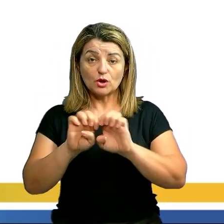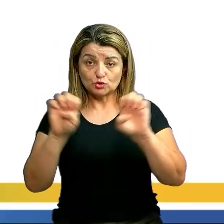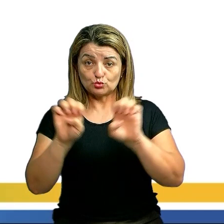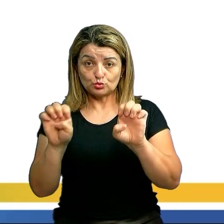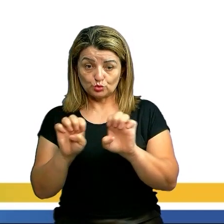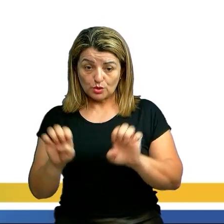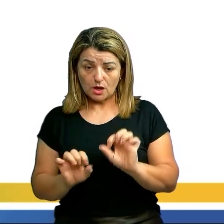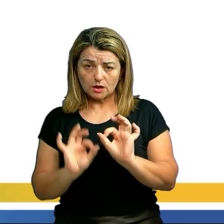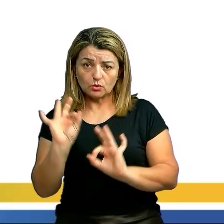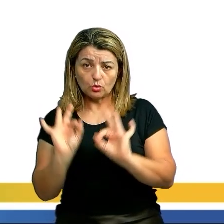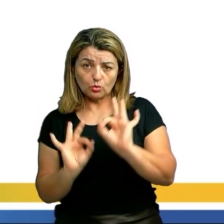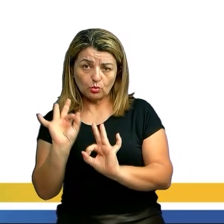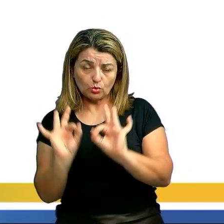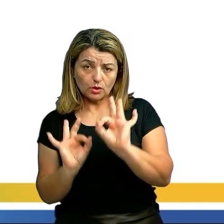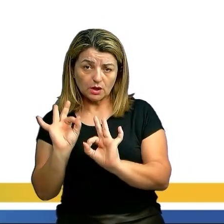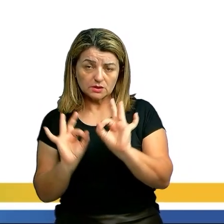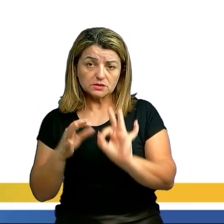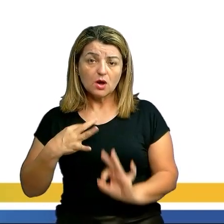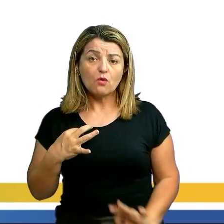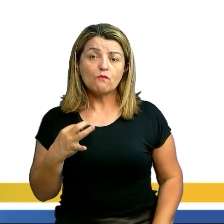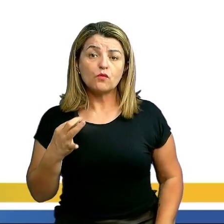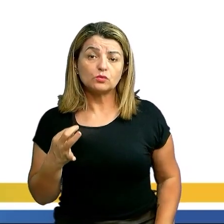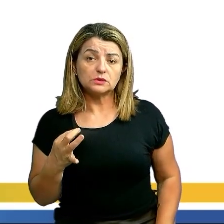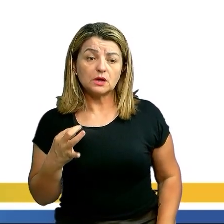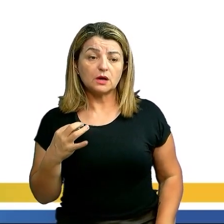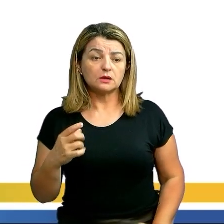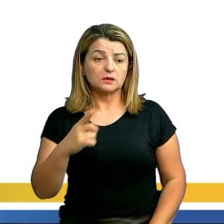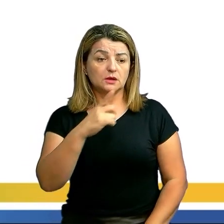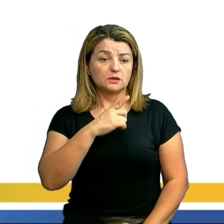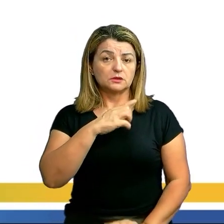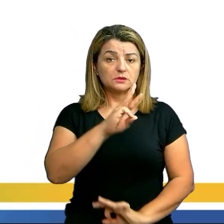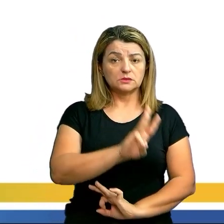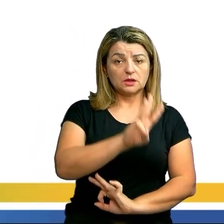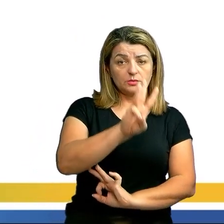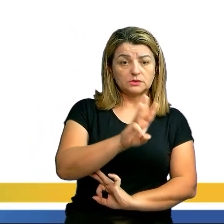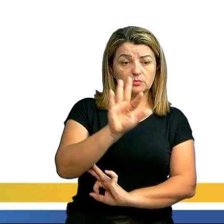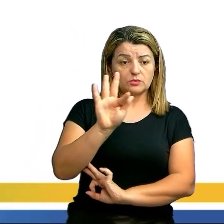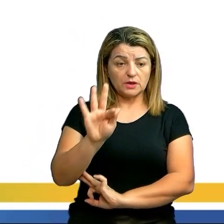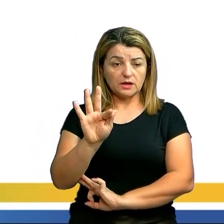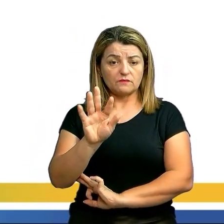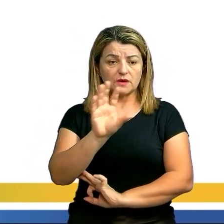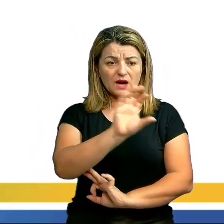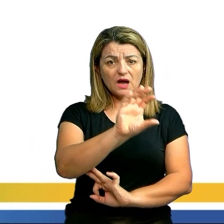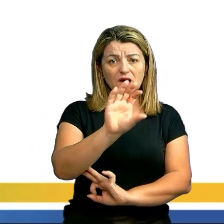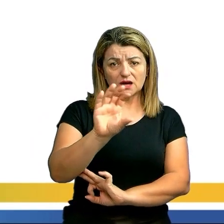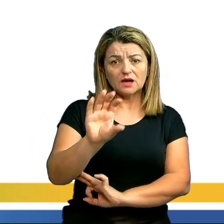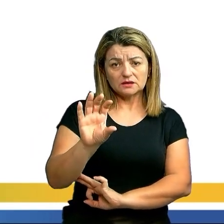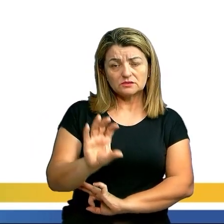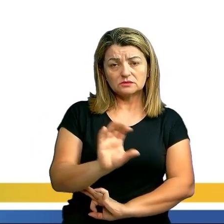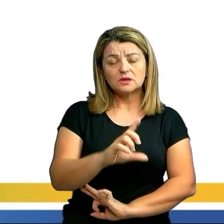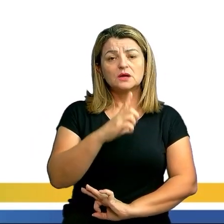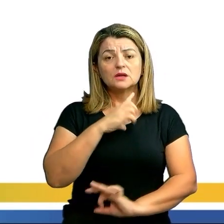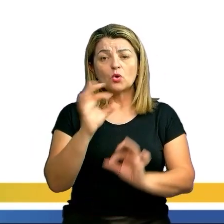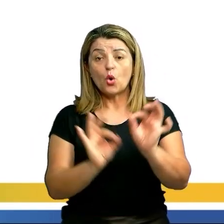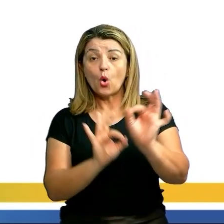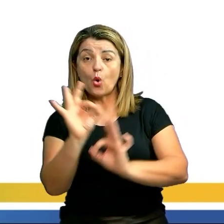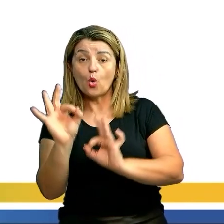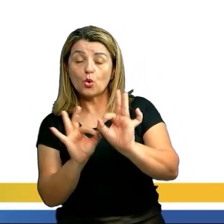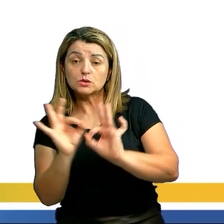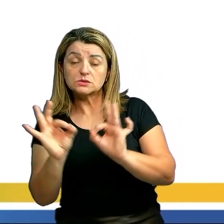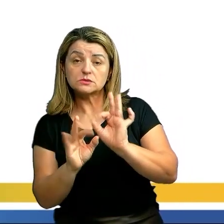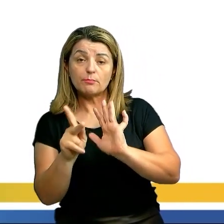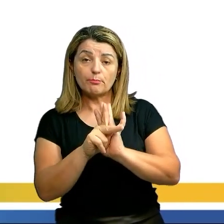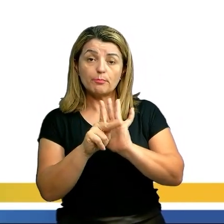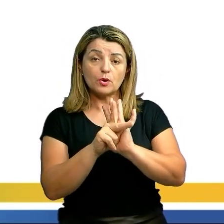estruturadas em ações voluntárias. Temos aí o WWF, o Instituto Crioula, cada uma delas tem organizações